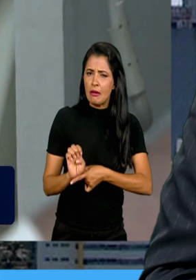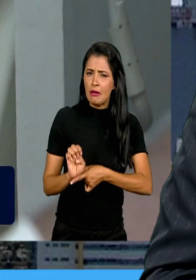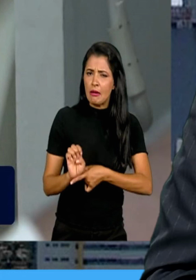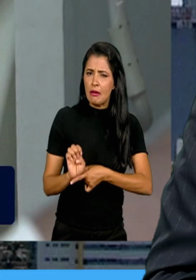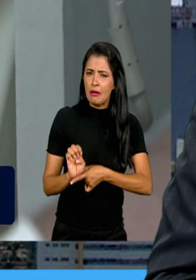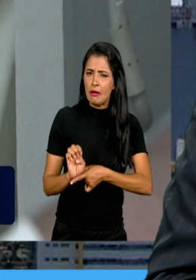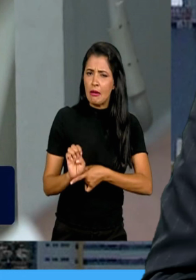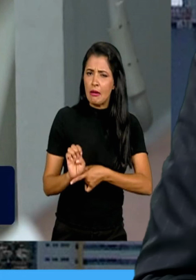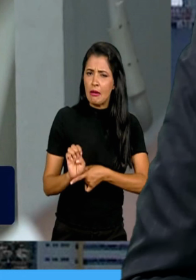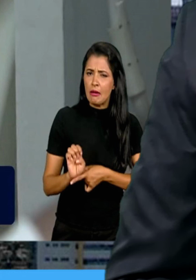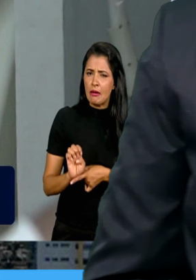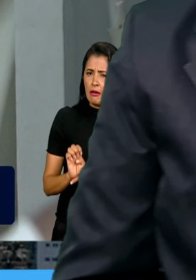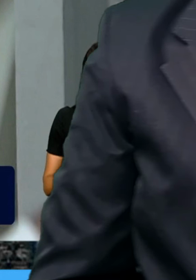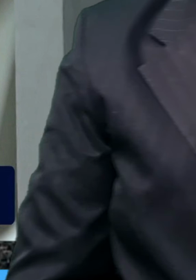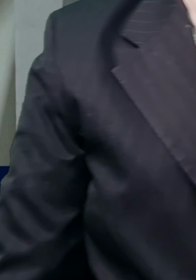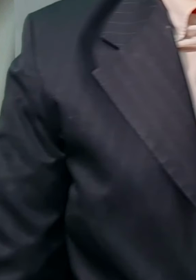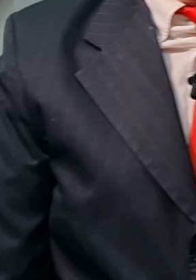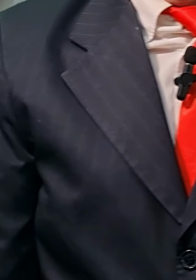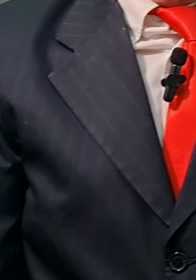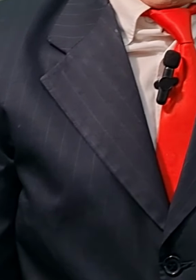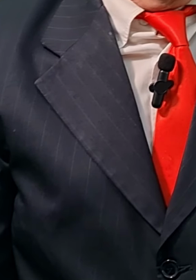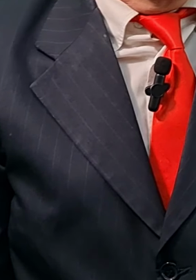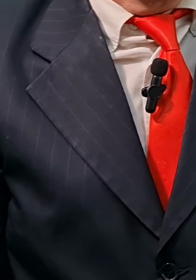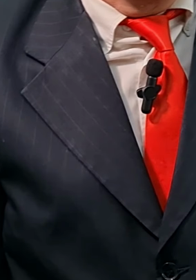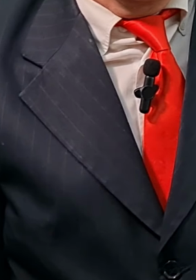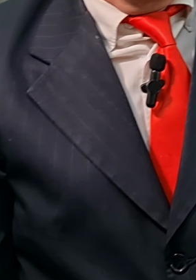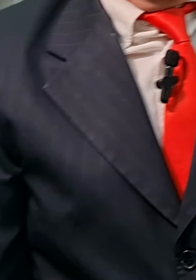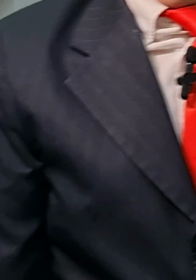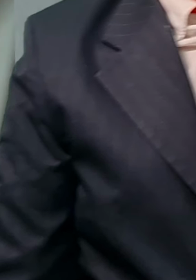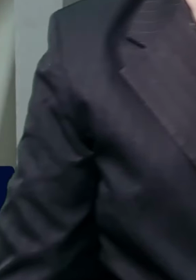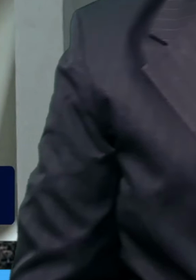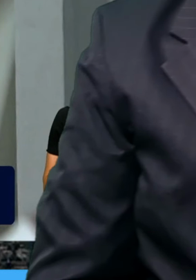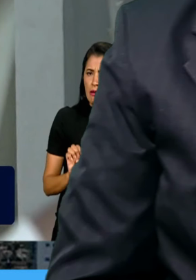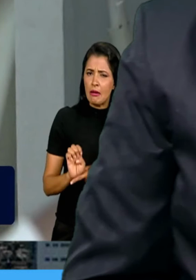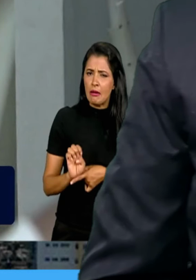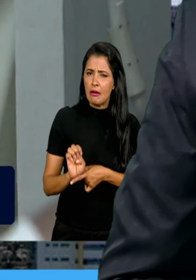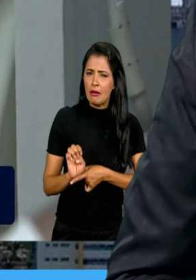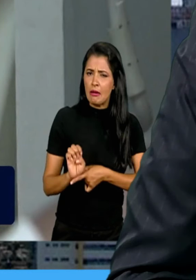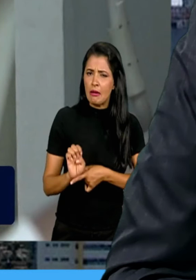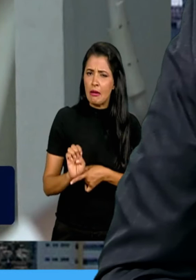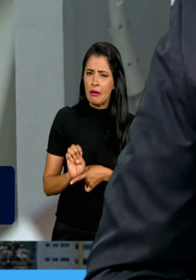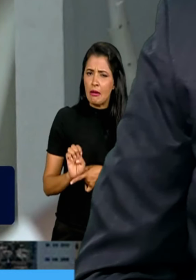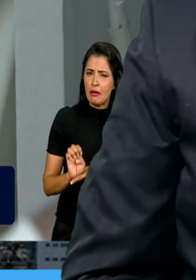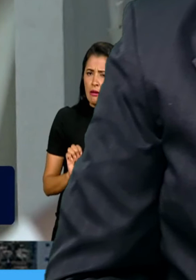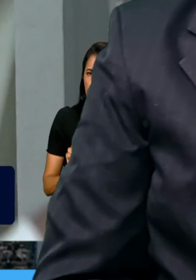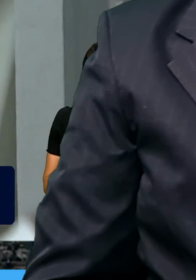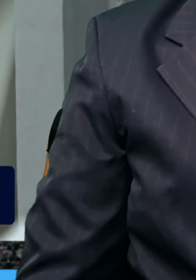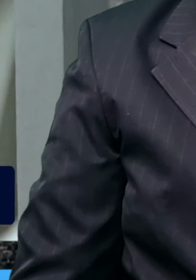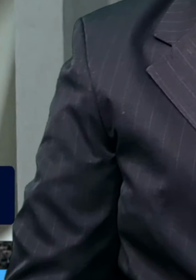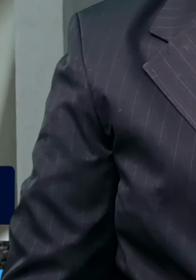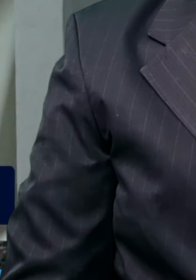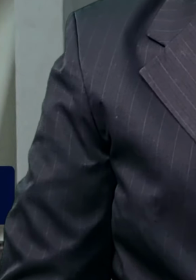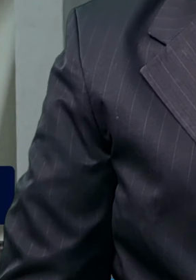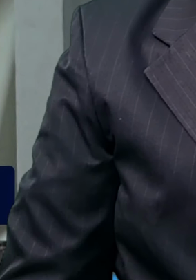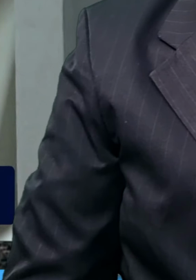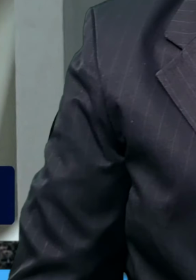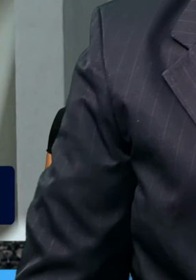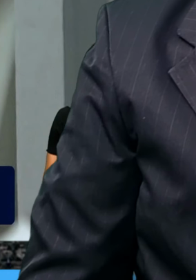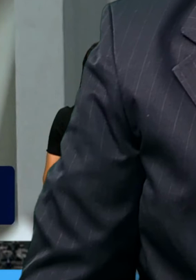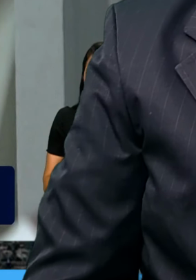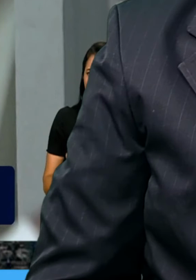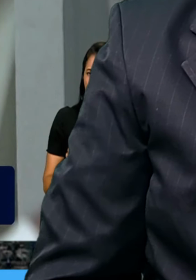A Comissão de Constituição e Justiça do Senado aprovou a proposta de emenda constitucional que autoriza a